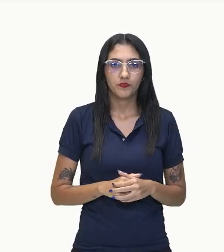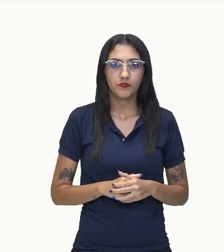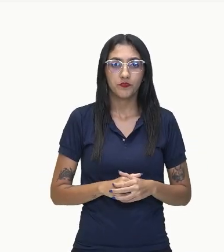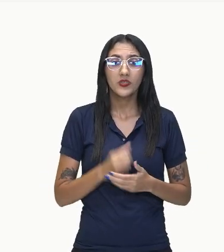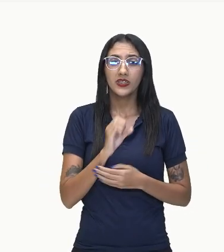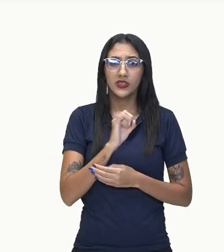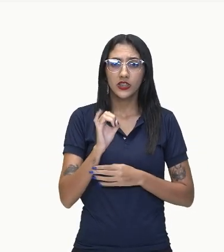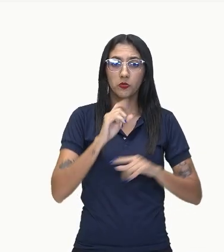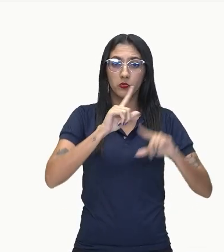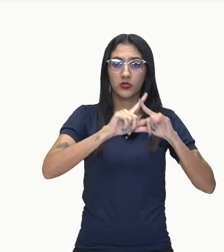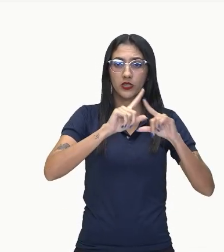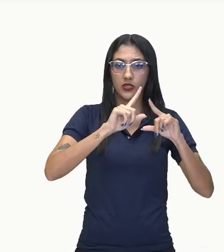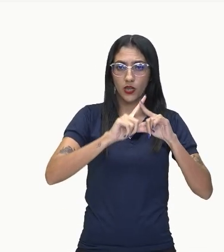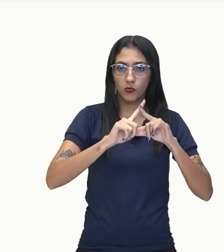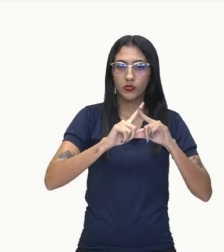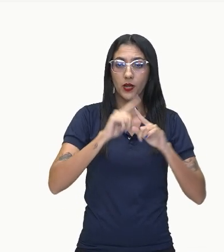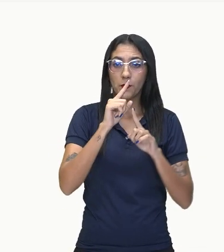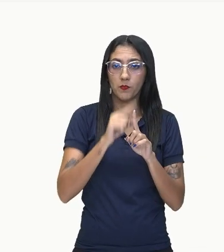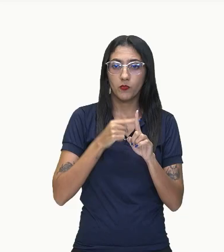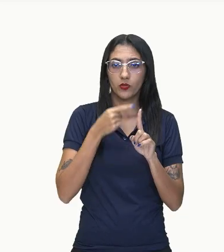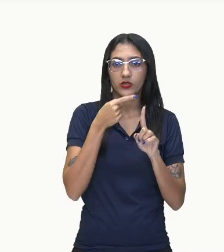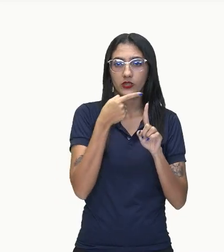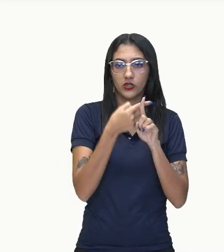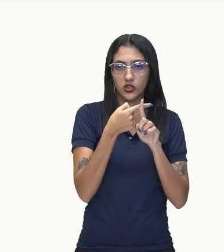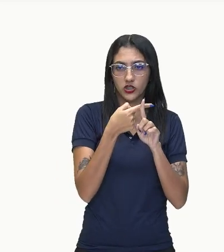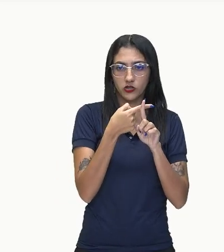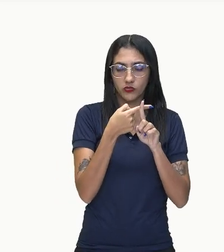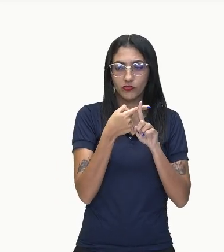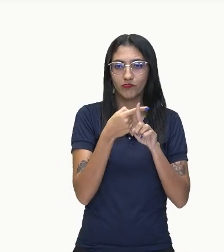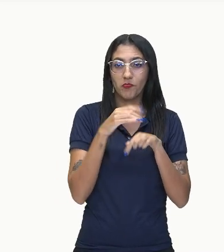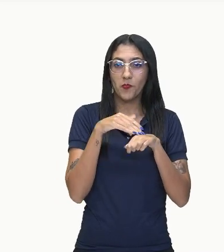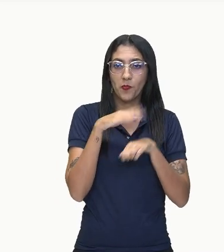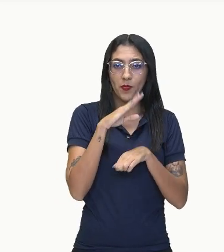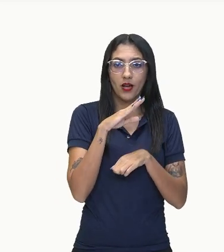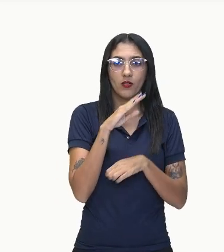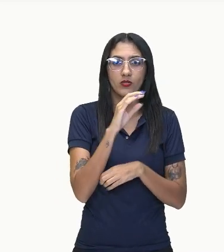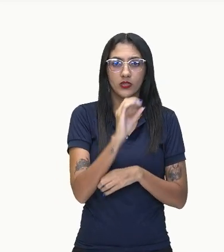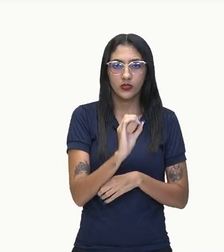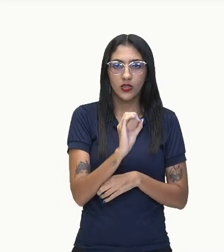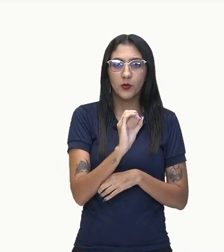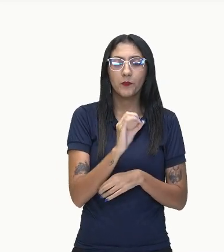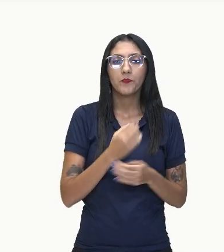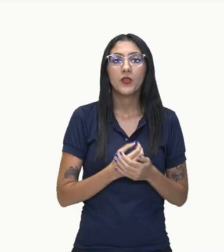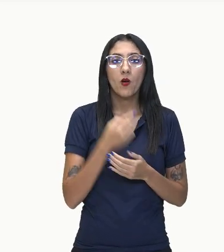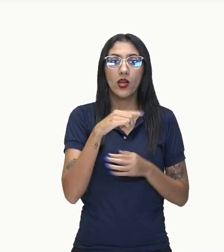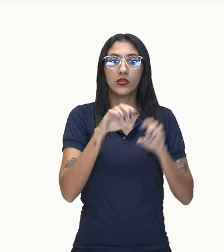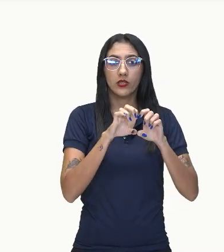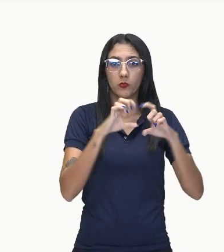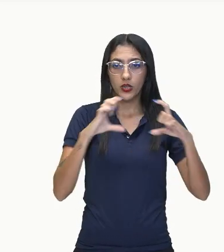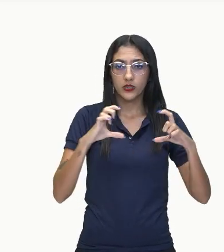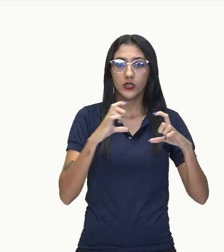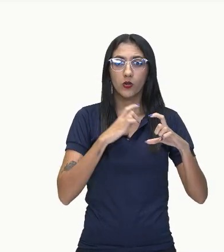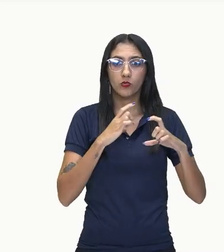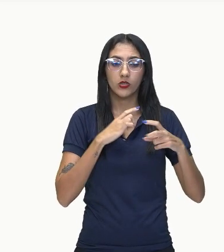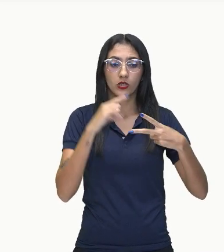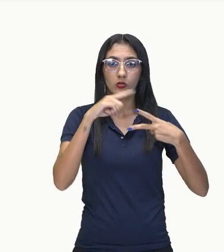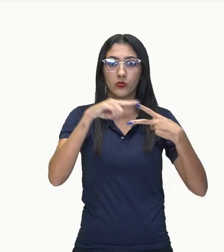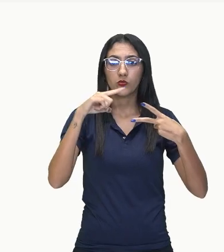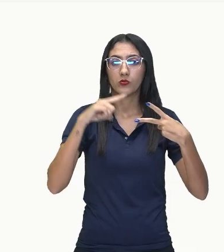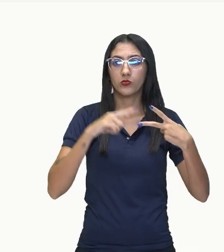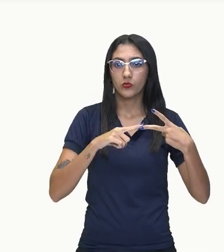é positivo, quando ele é maior do que zero, a equação ela vai apresentar dois